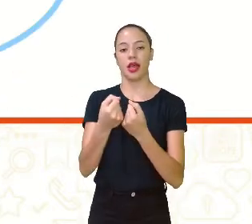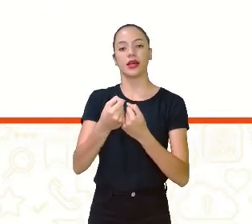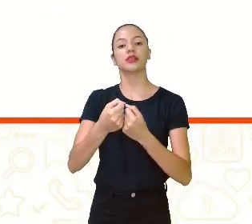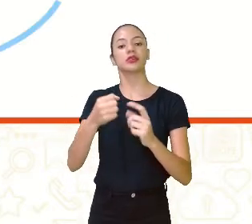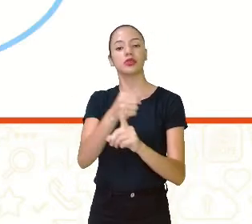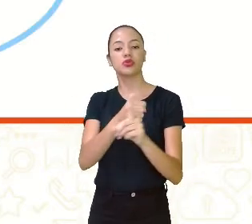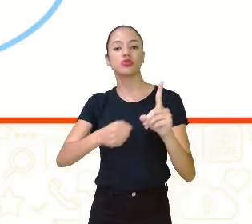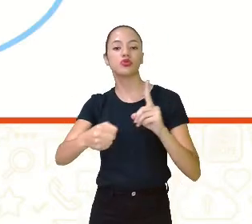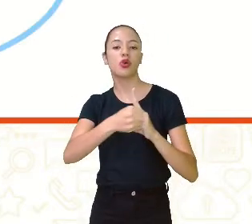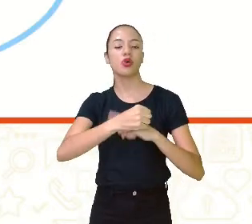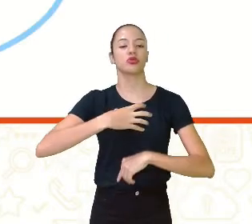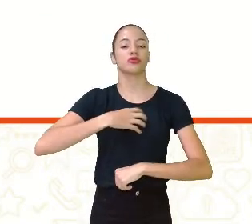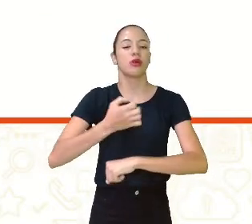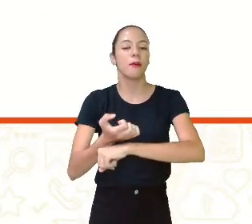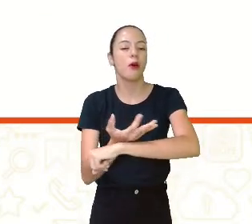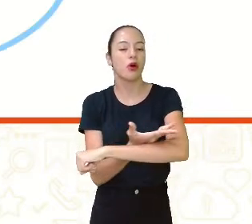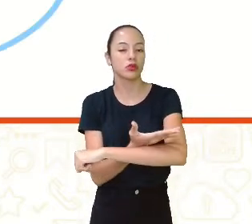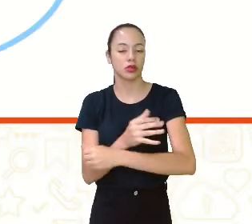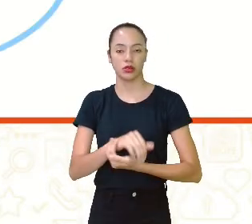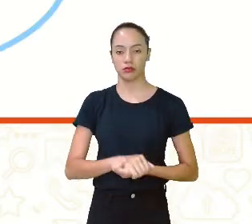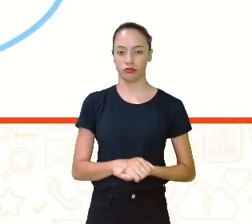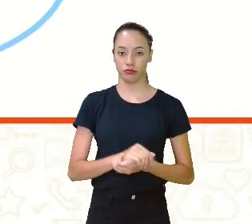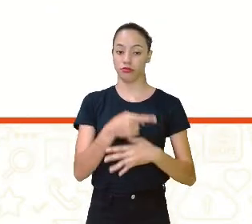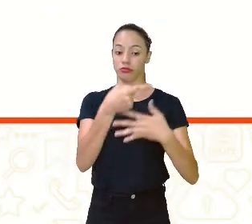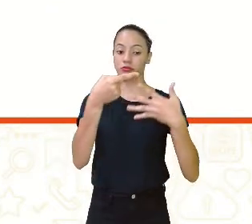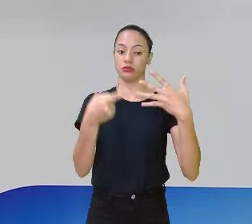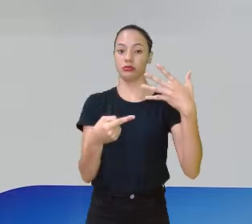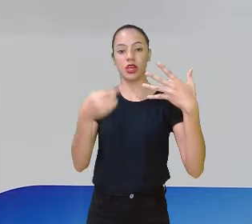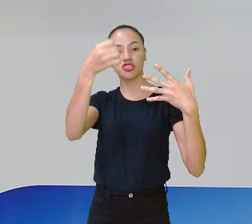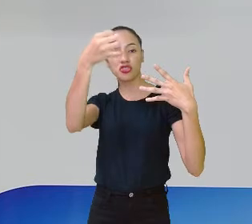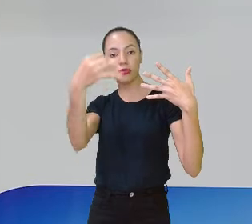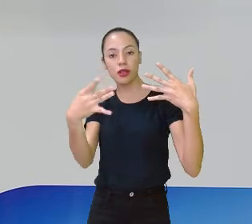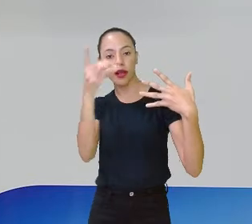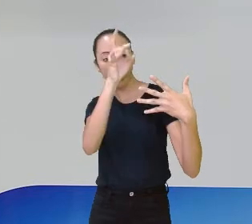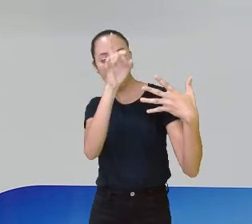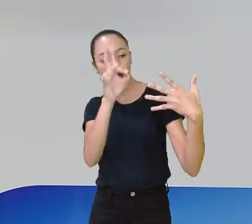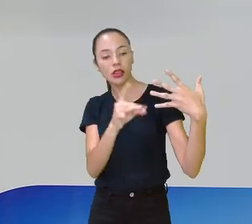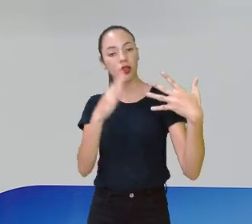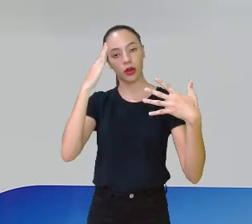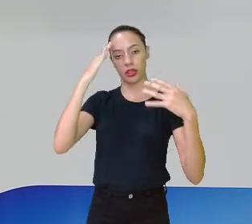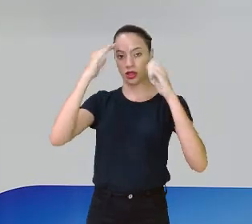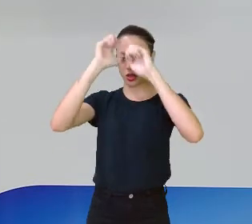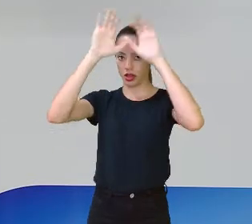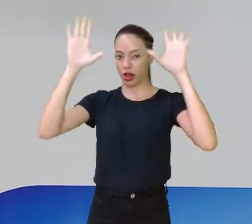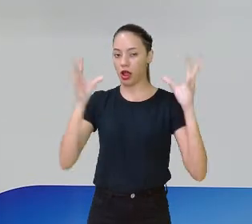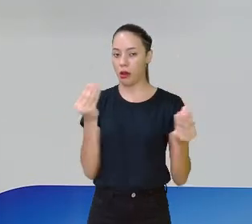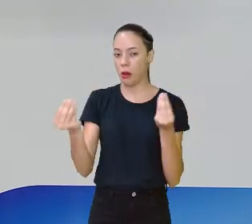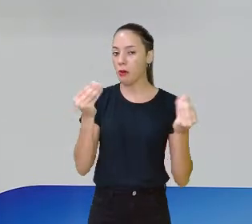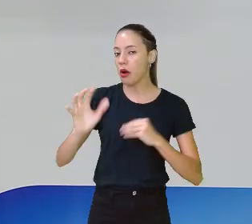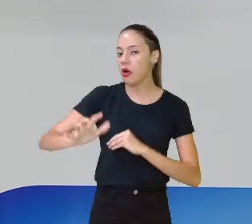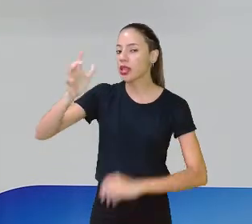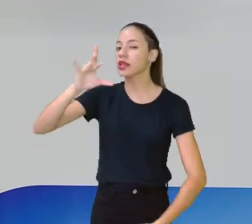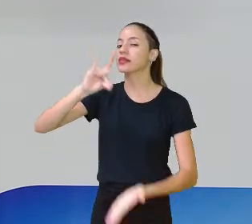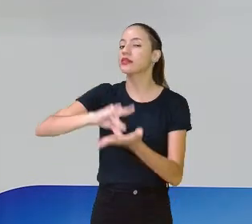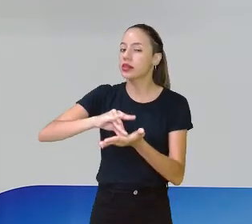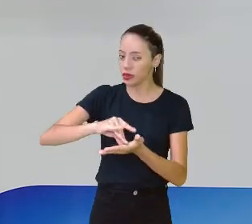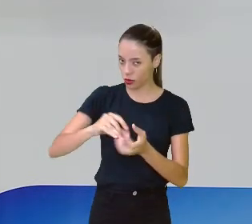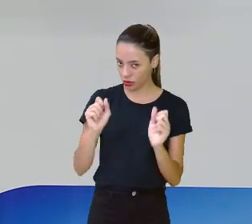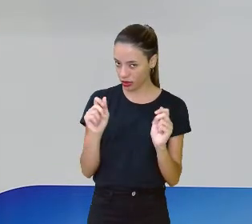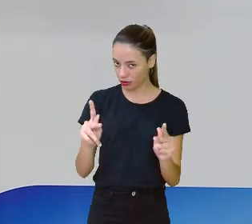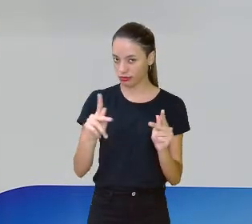socioemocionais. Vamos falar um pouquinho de cada um para entender melhor como isso acontece na prática,